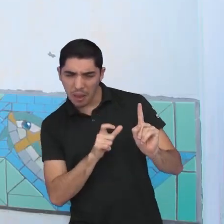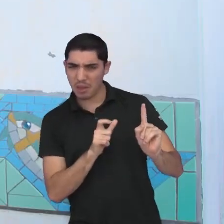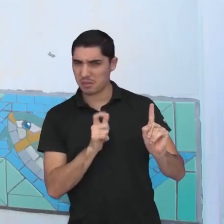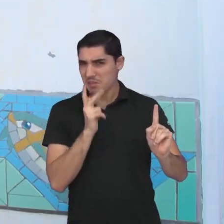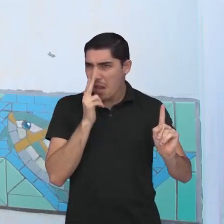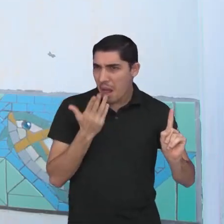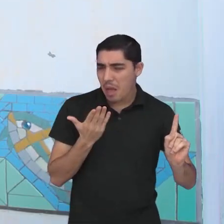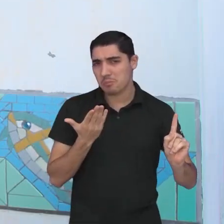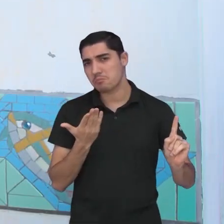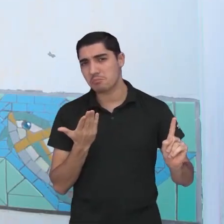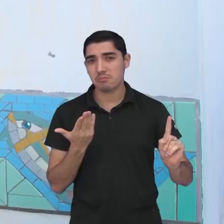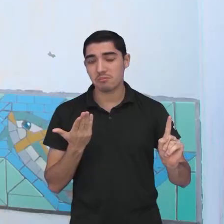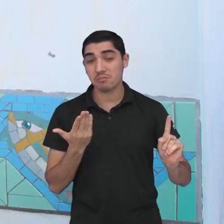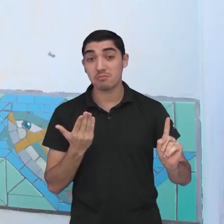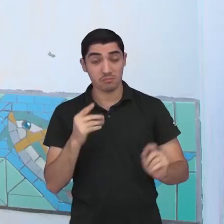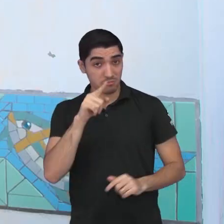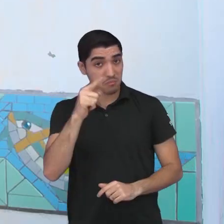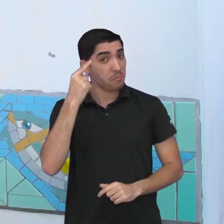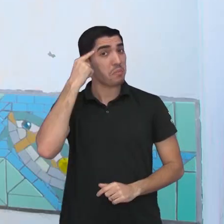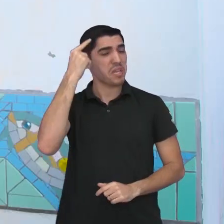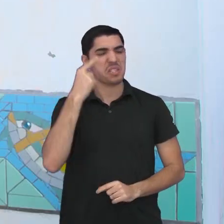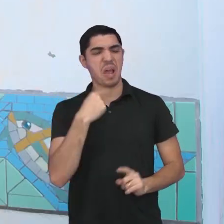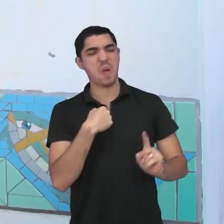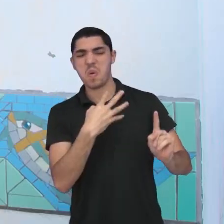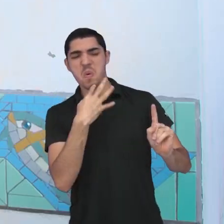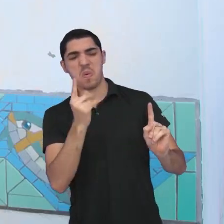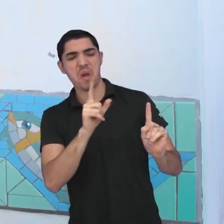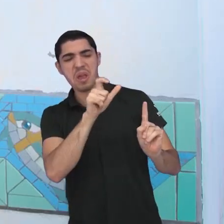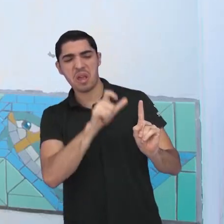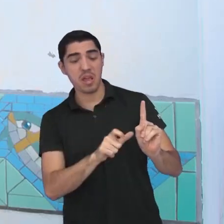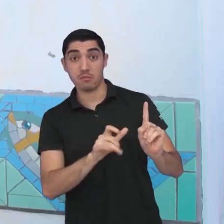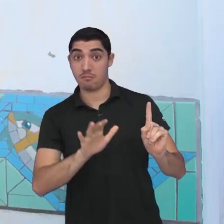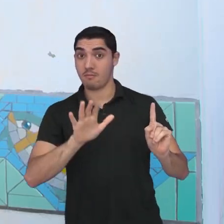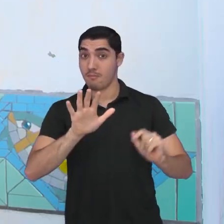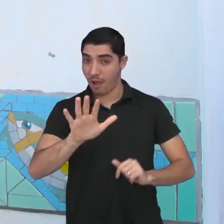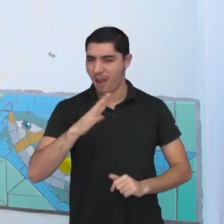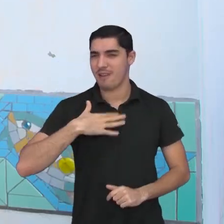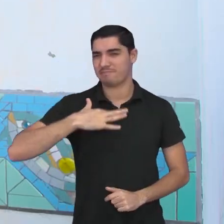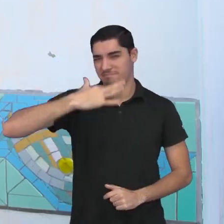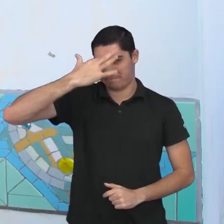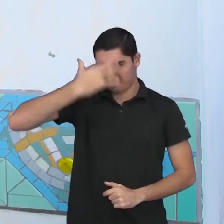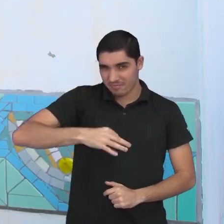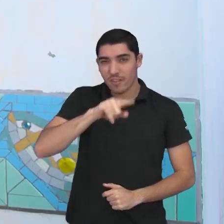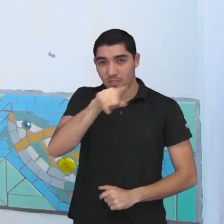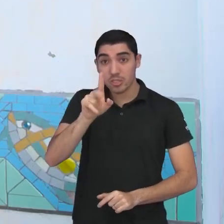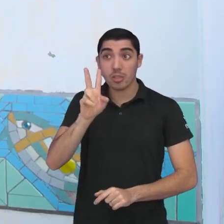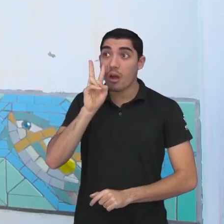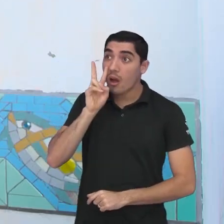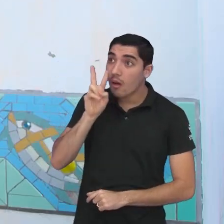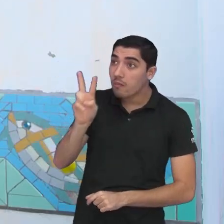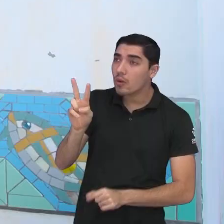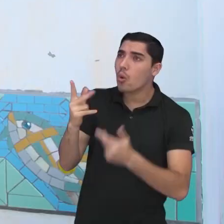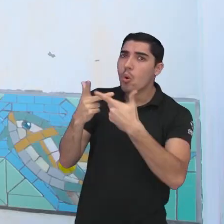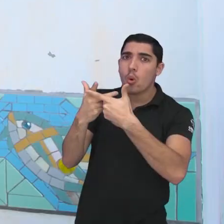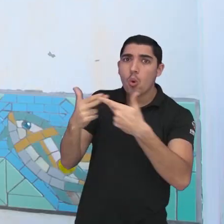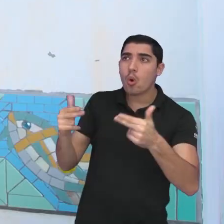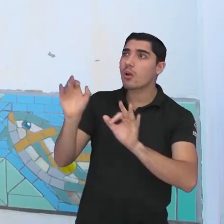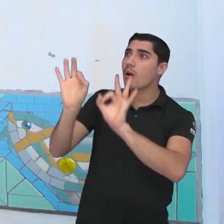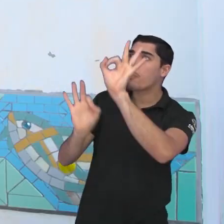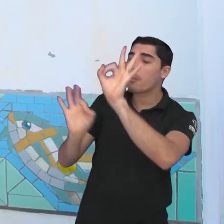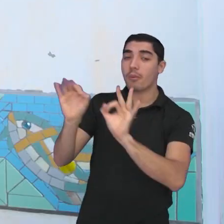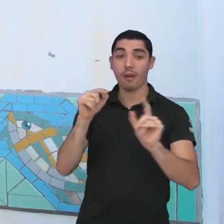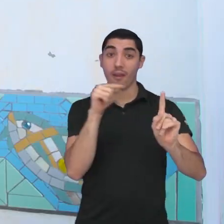não conheço? Você pode até achar que não o conhece, mas eu tenho certeza que já deve ter visto alguma de suas